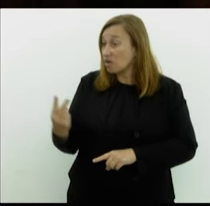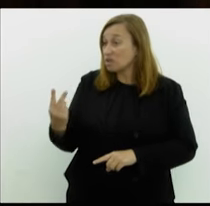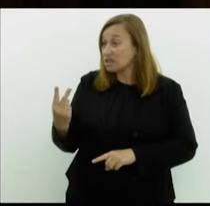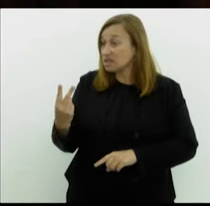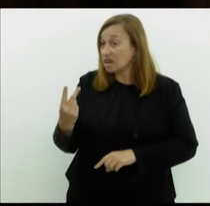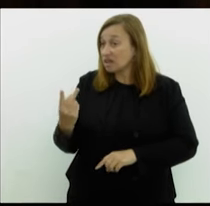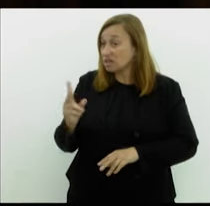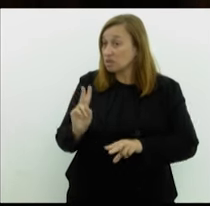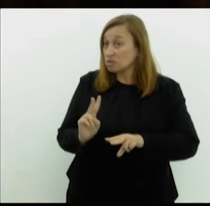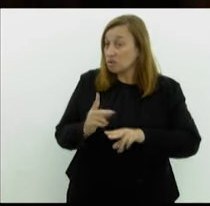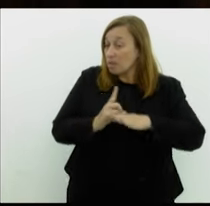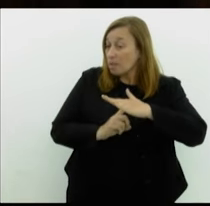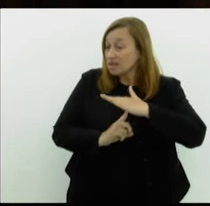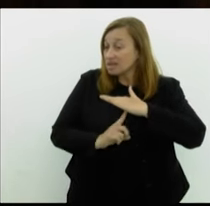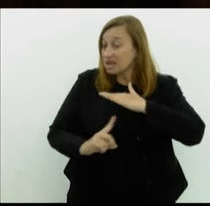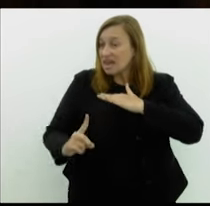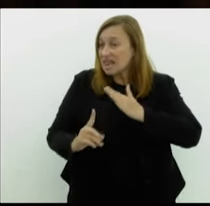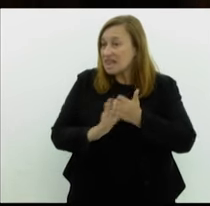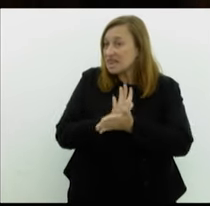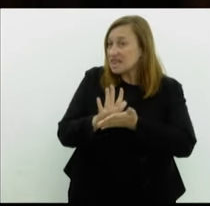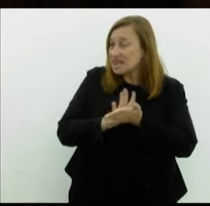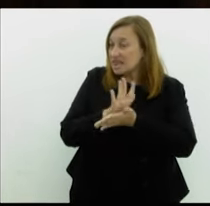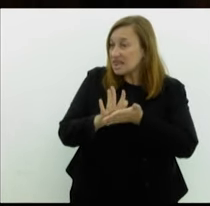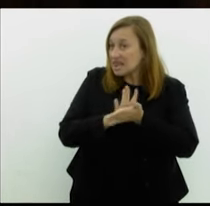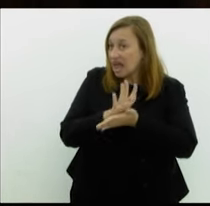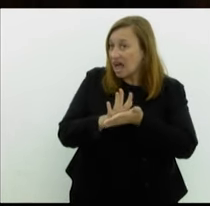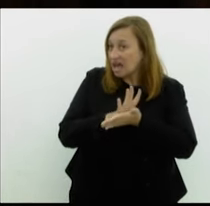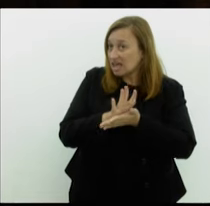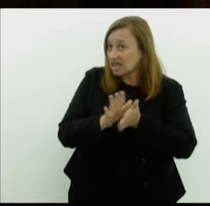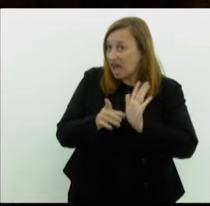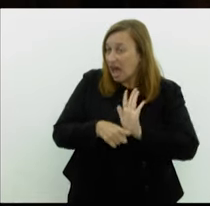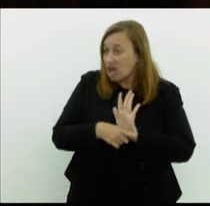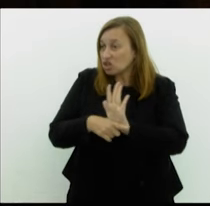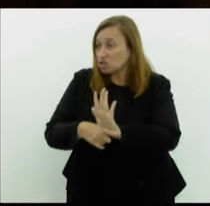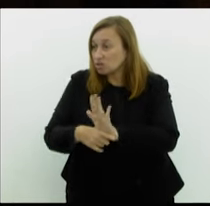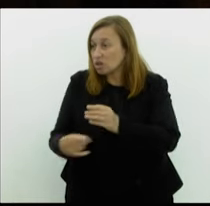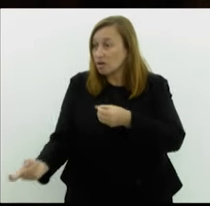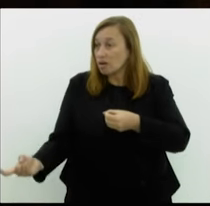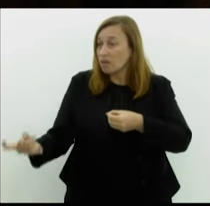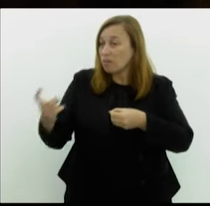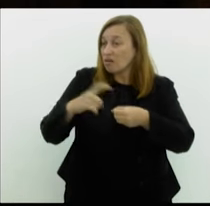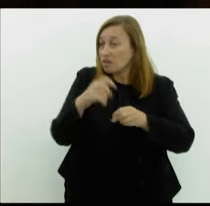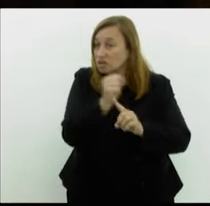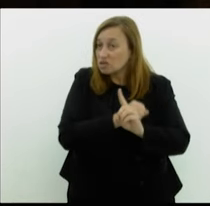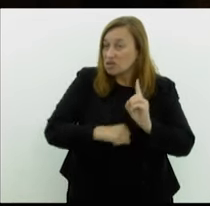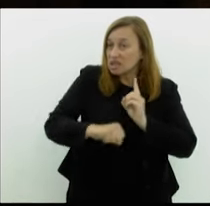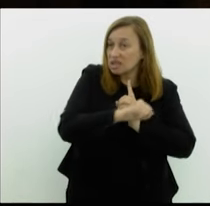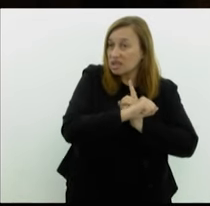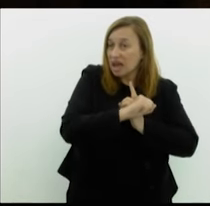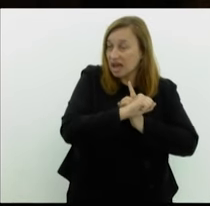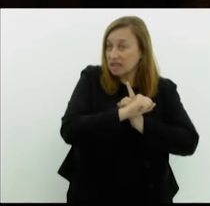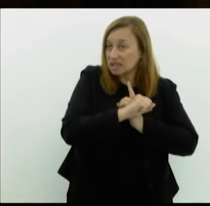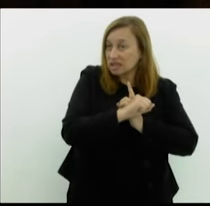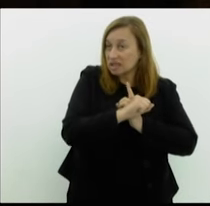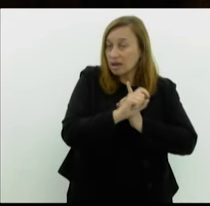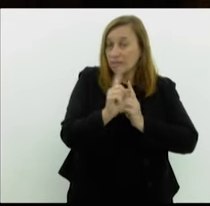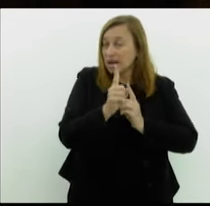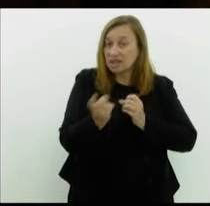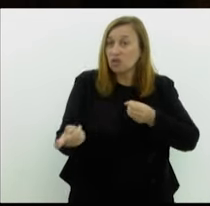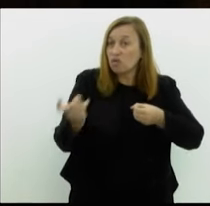nada contribui para tal ressocialização, muito ao contrário, ela é um fator indutor